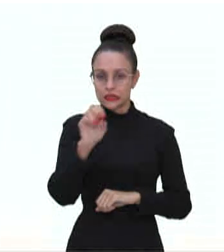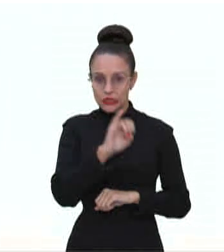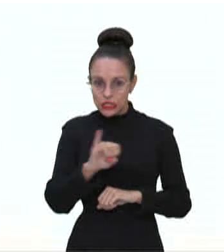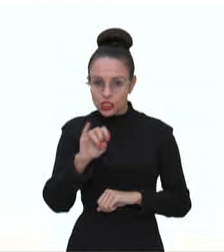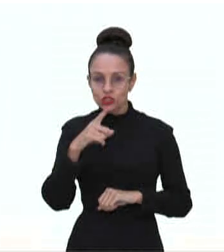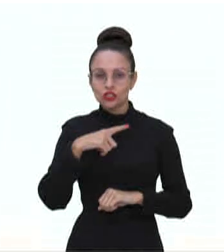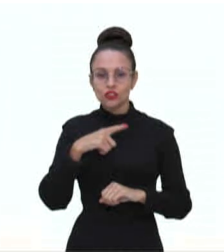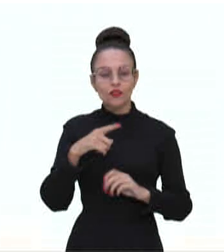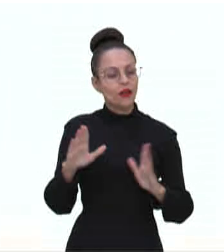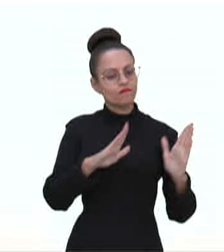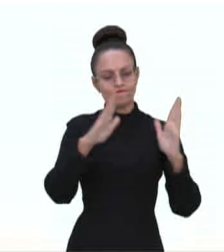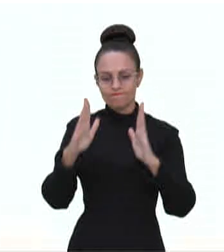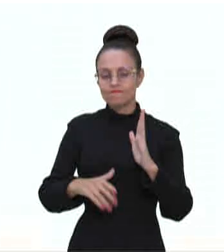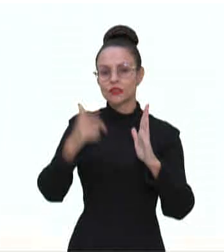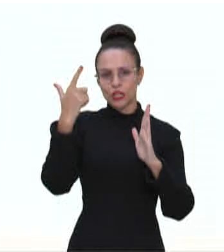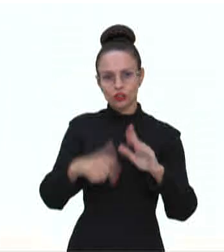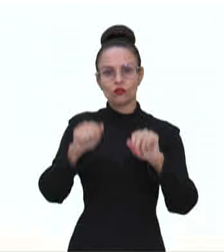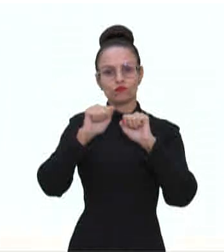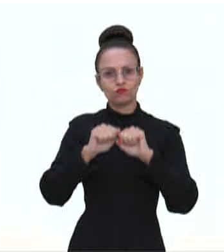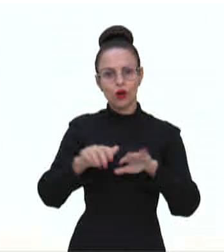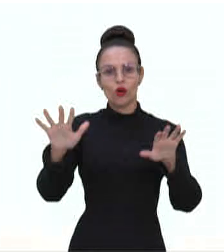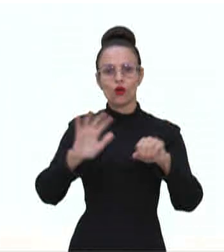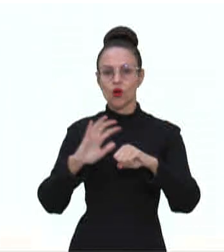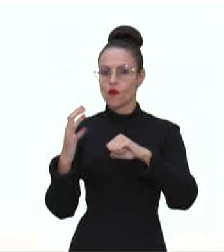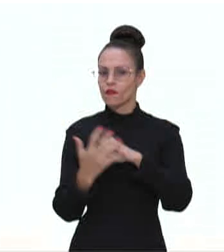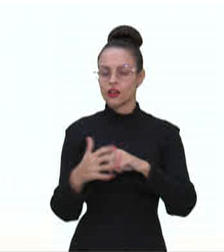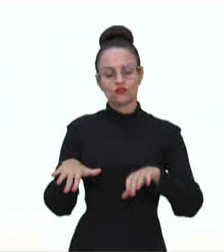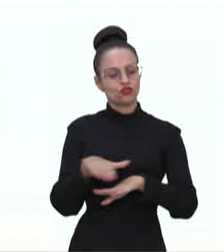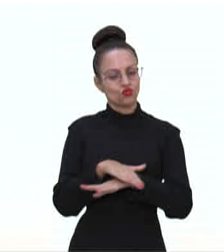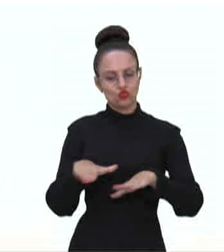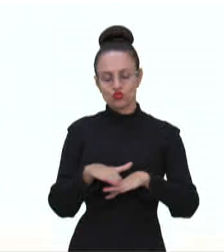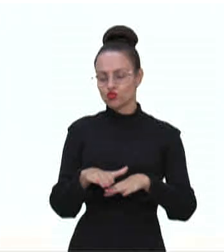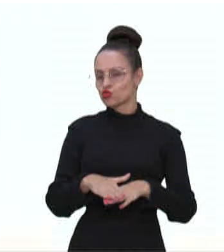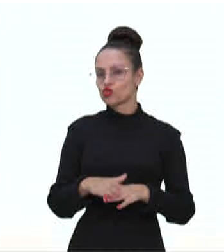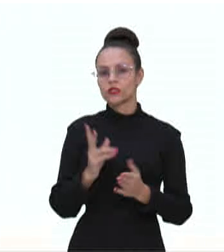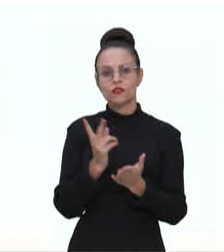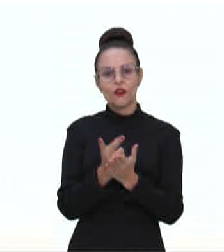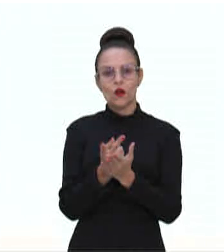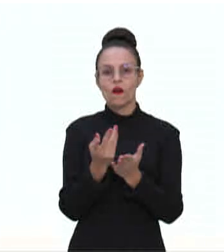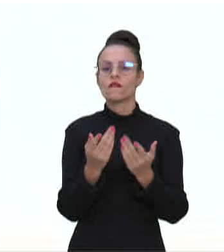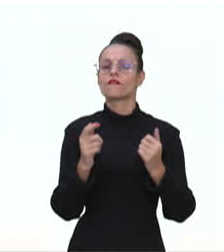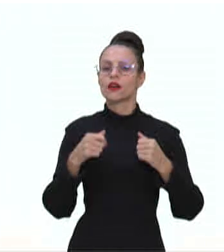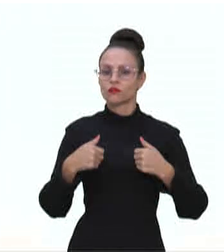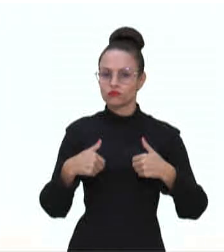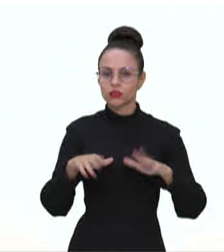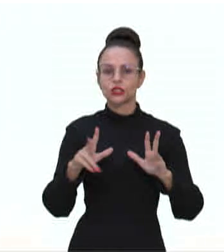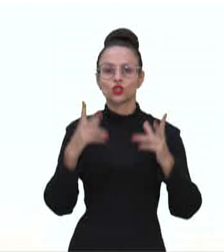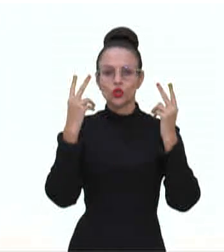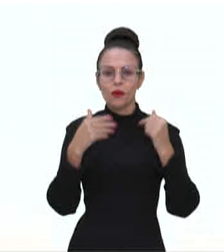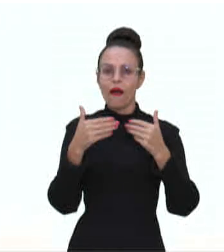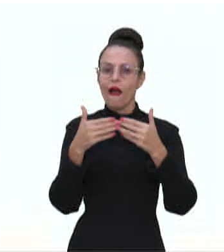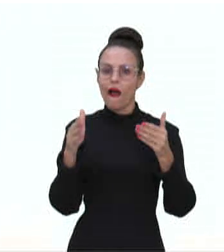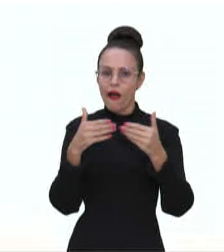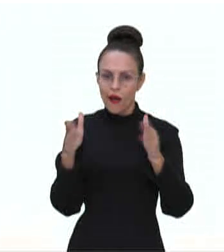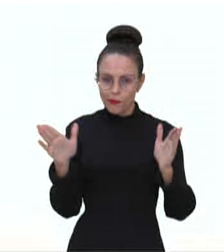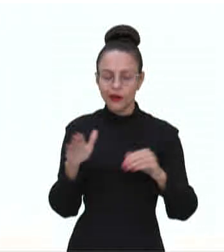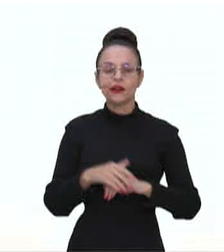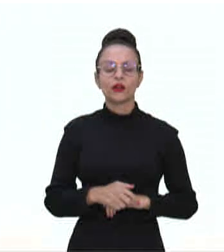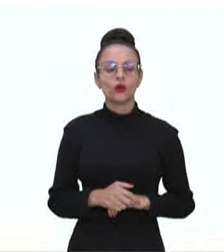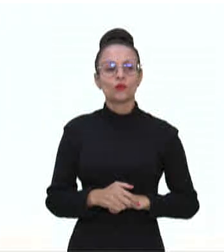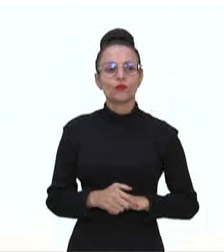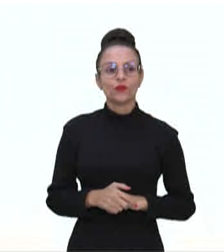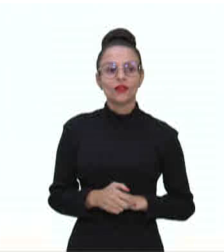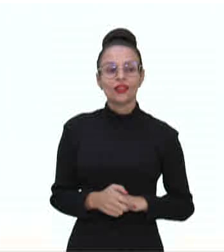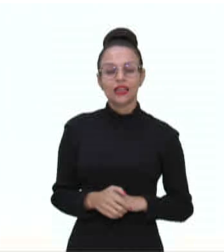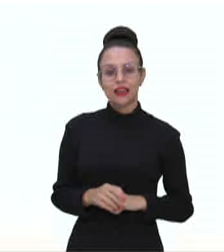uma segunda onda de casos de Covid-19, disse o ministro do Interior. Tá? Então,